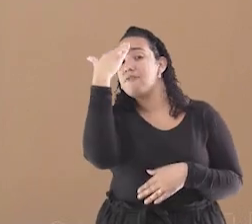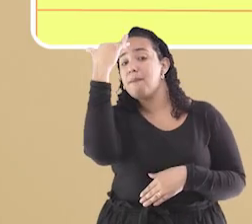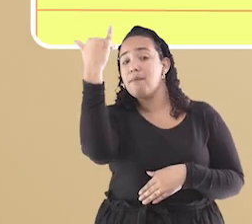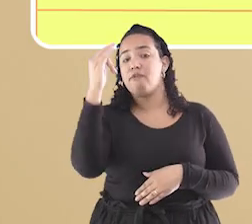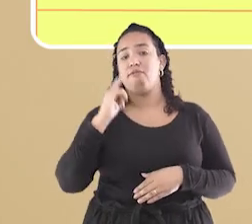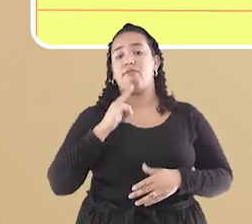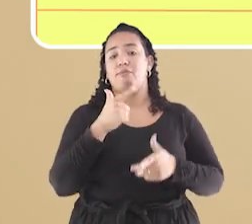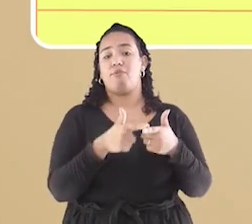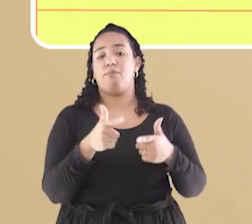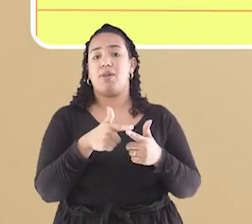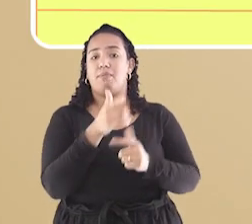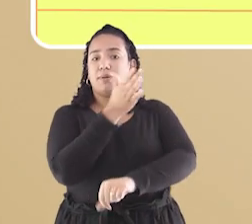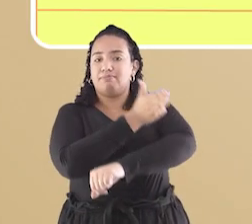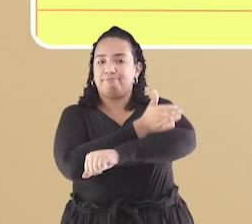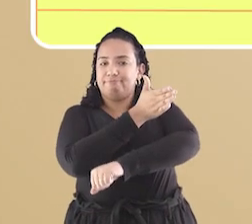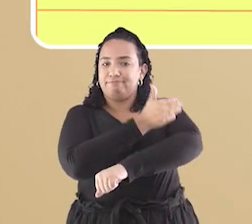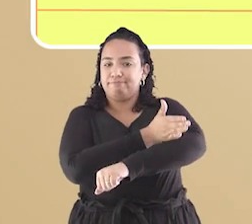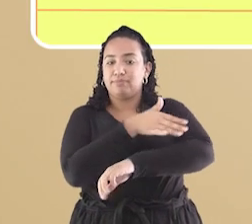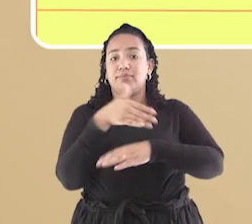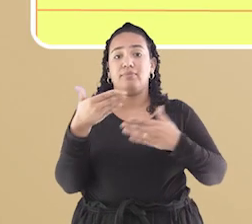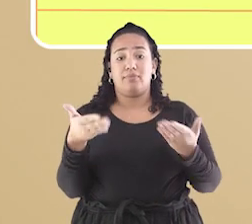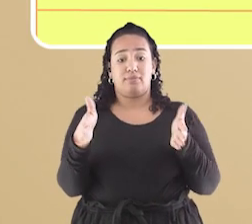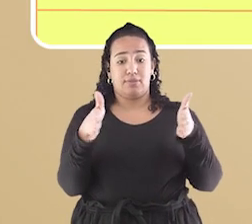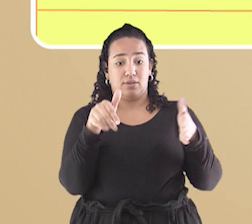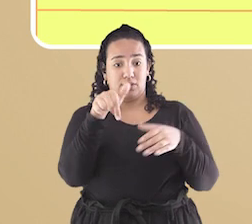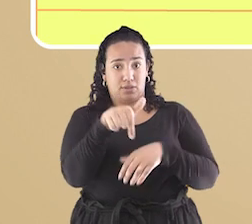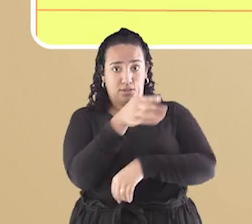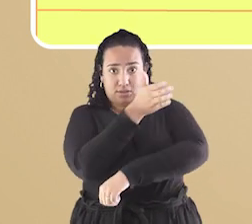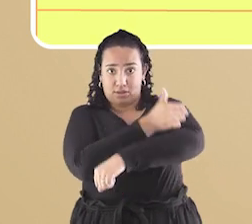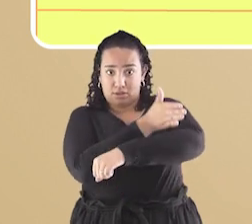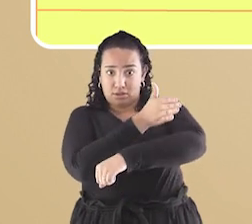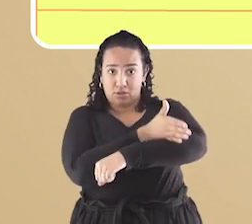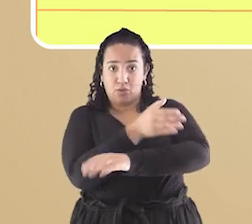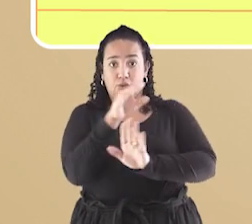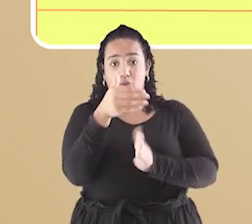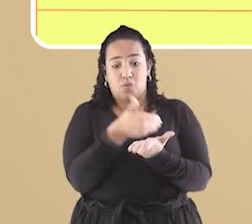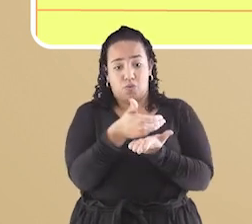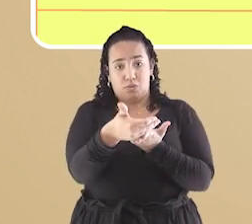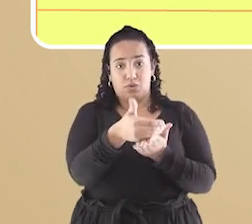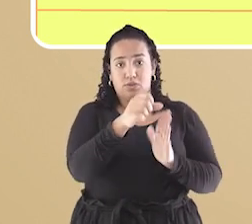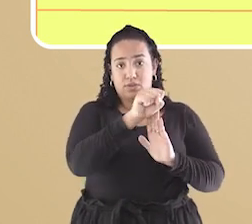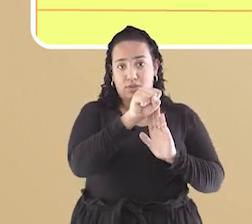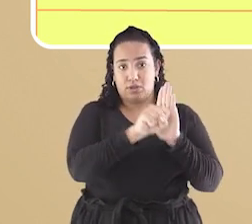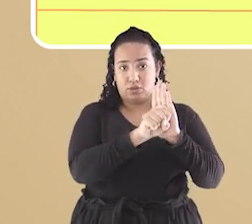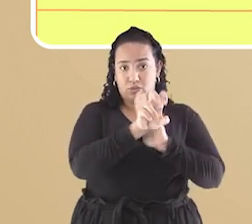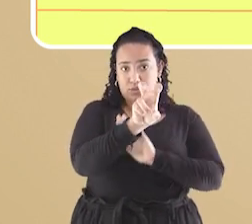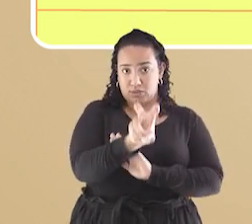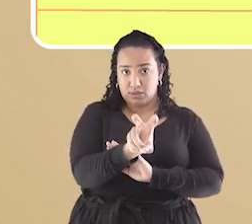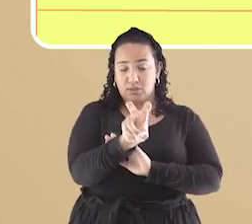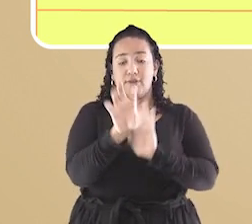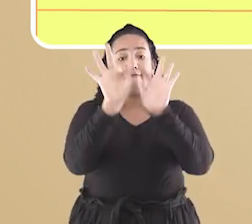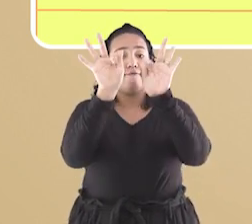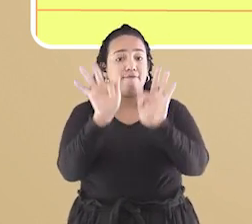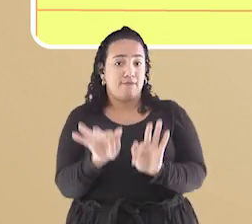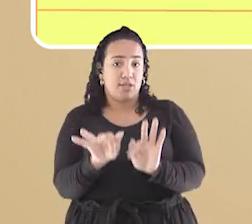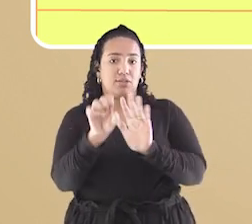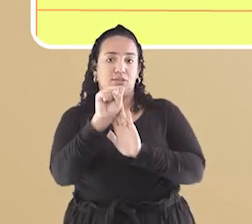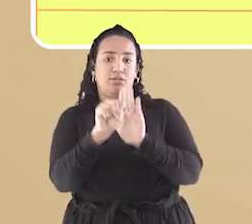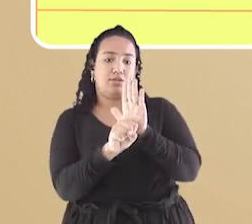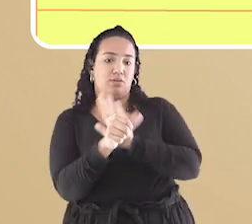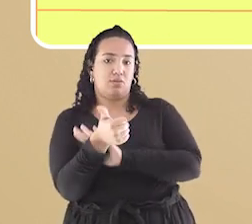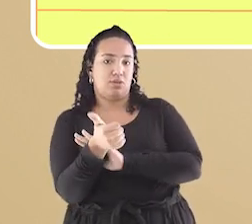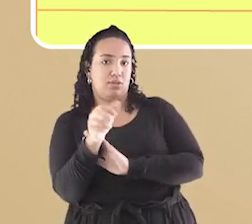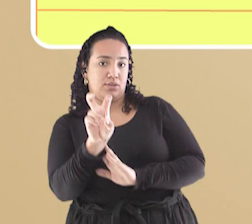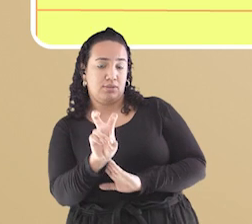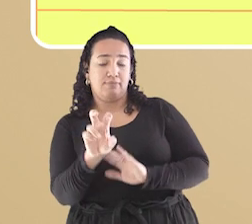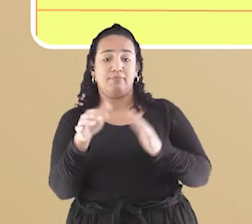Média. A Idade Média foi o período da história que iniciou lá no século V e teve seu fim no século XV. Durante esse período,